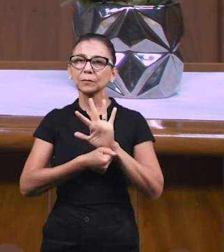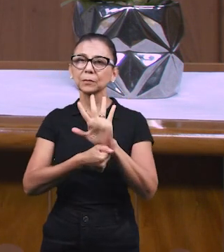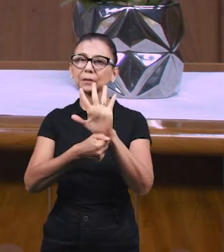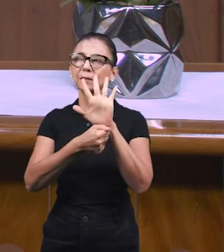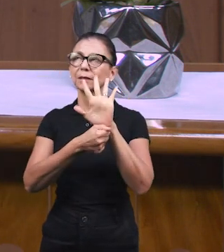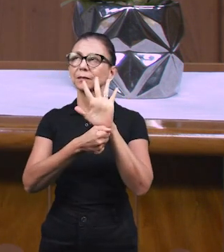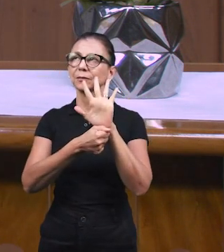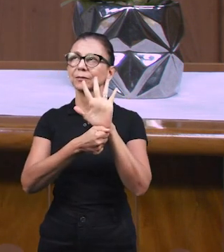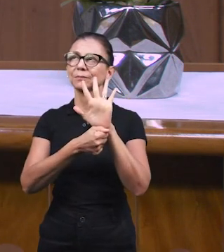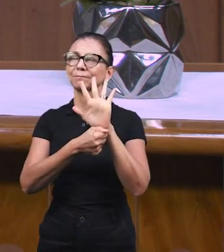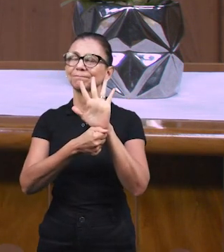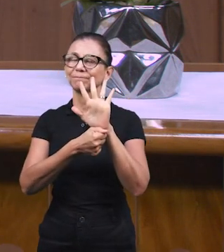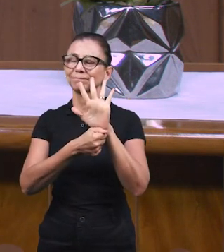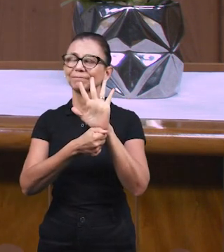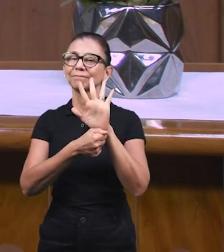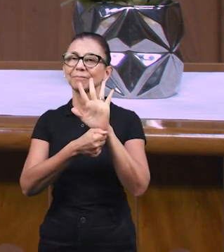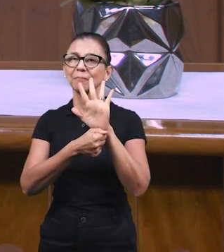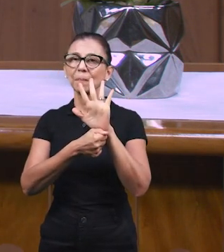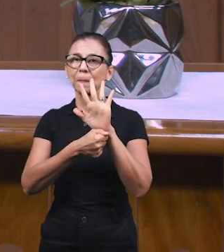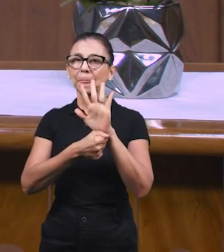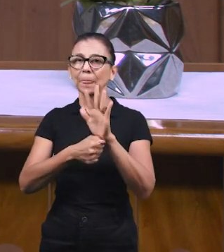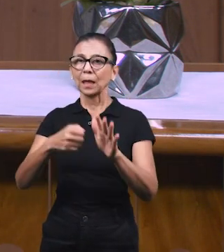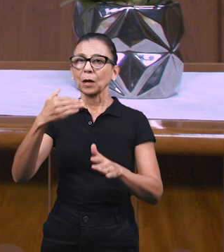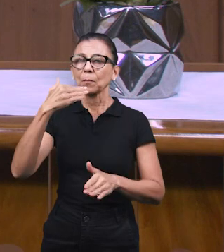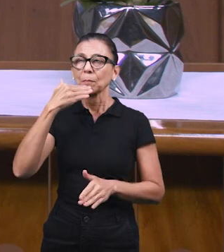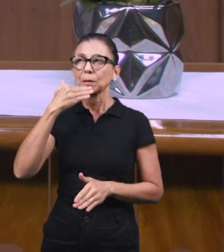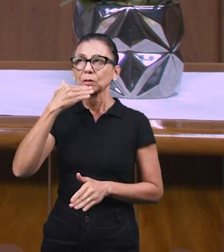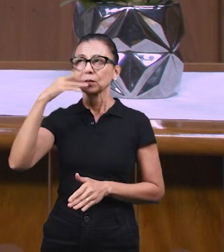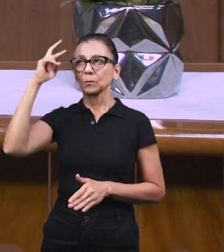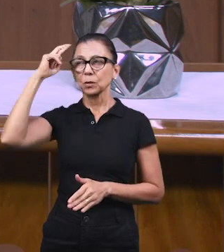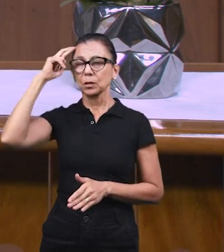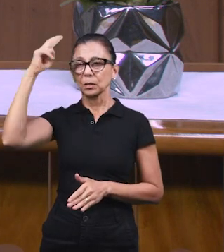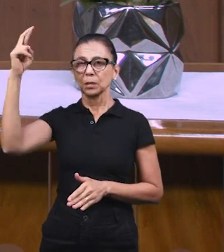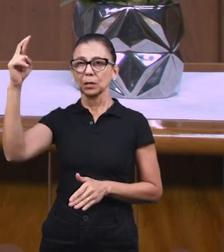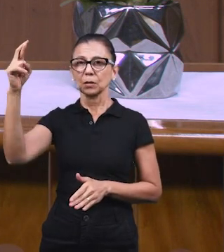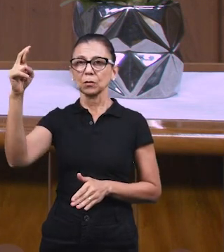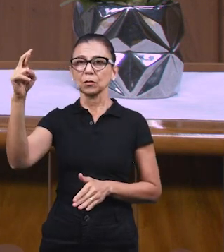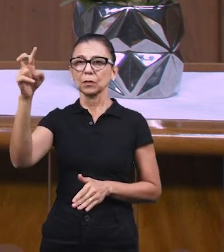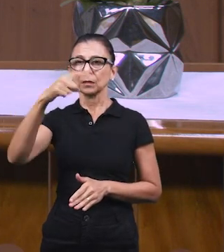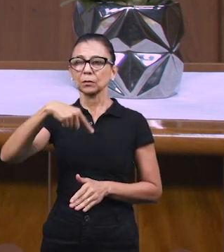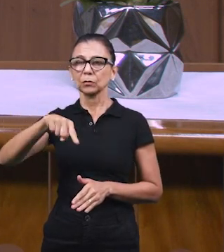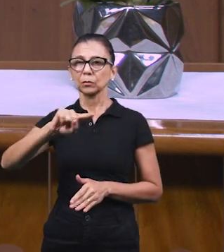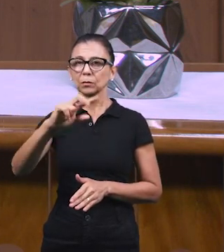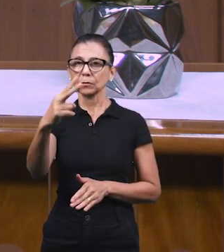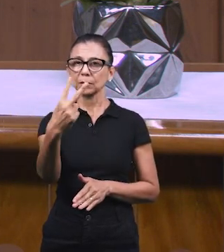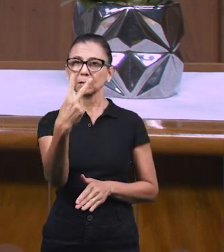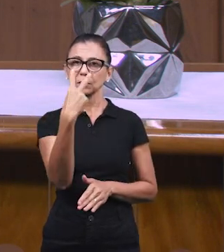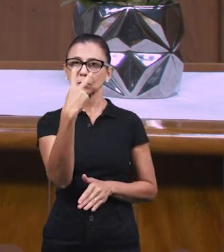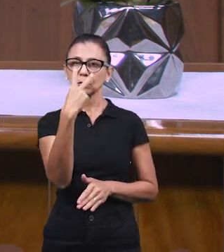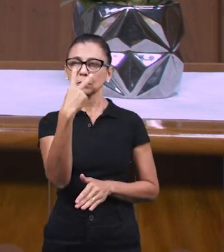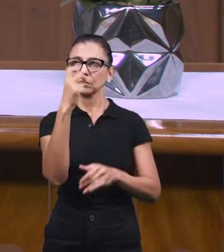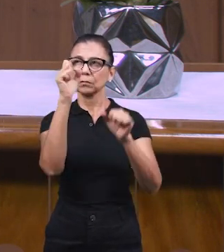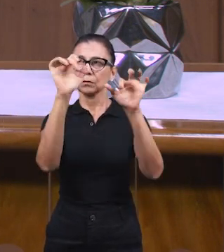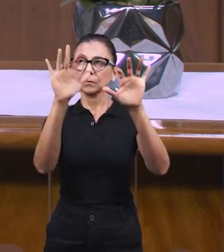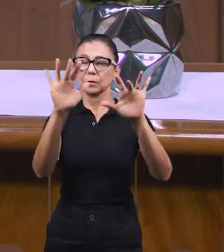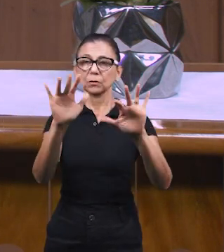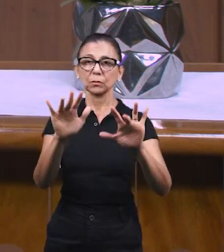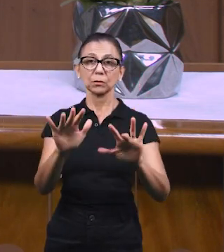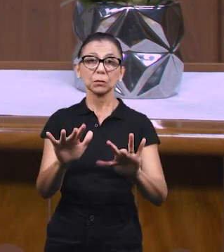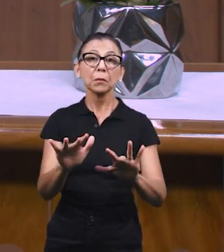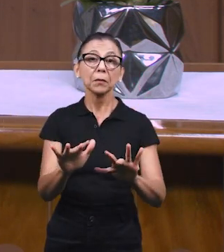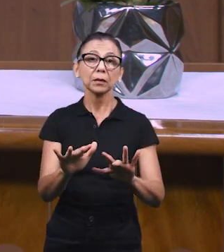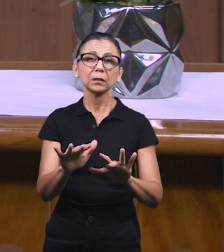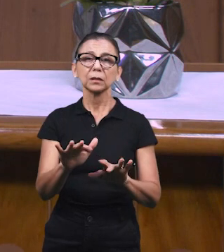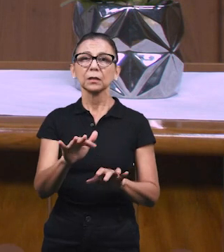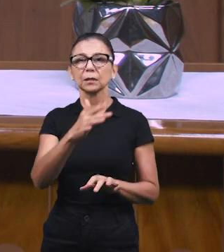feito conhecer. E pedimos que o Senhor visite a cada coração nesta noite com a Tua bênção. E aqueles